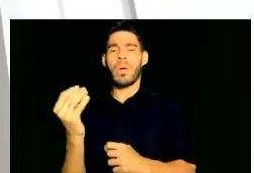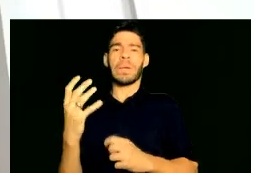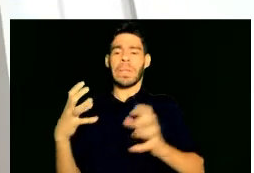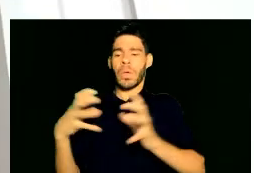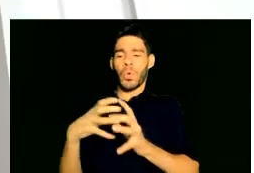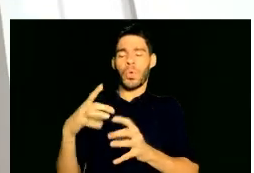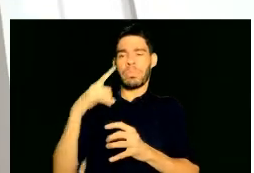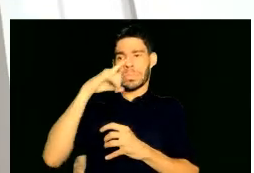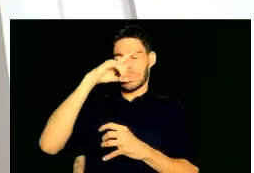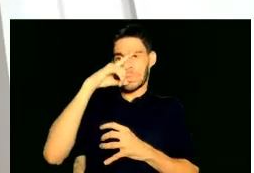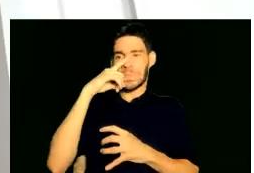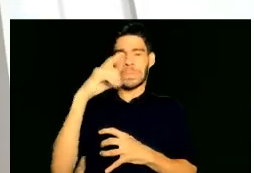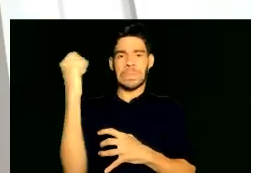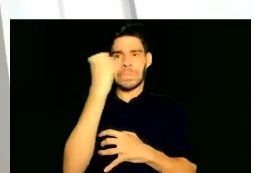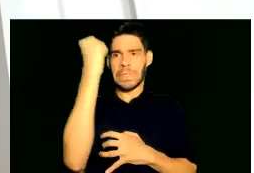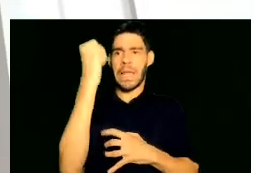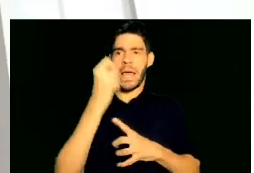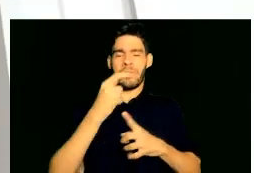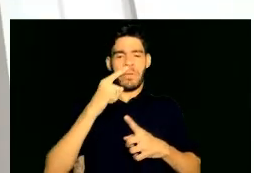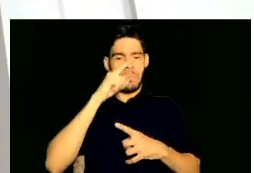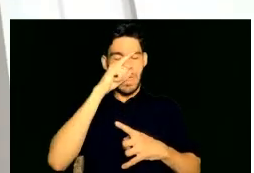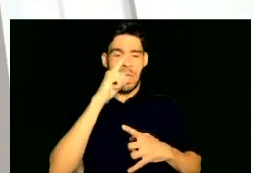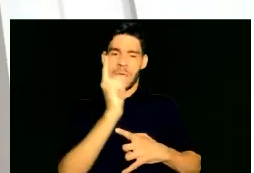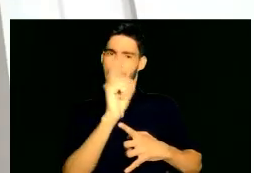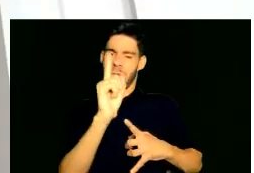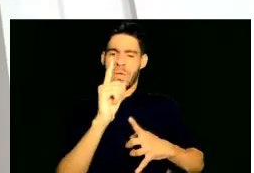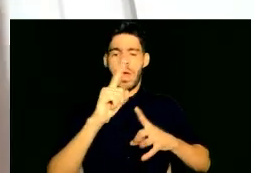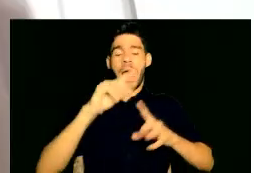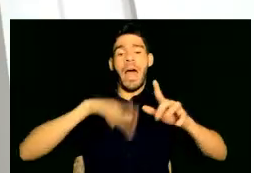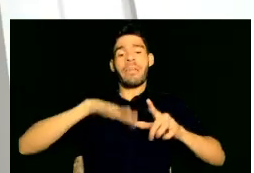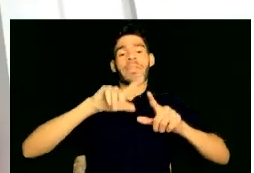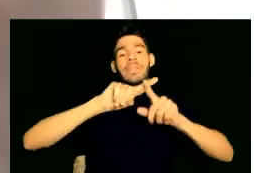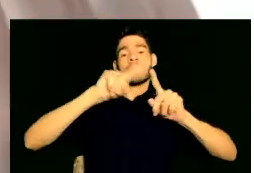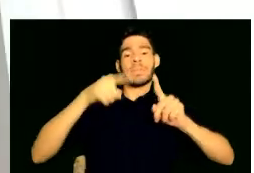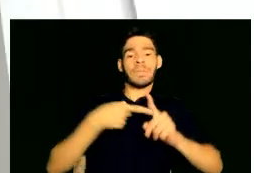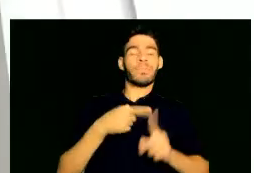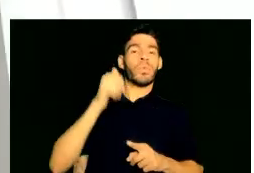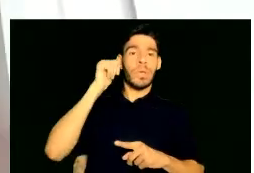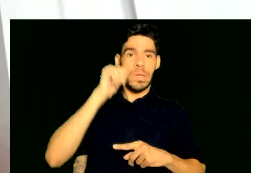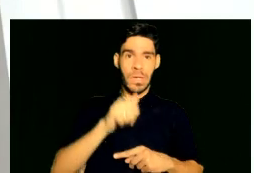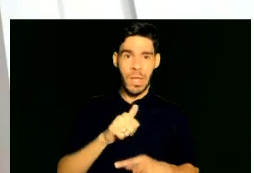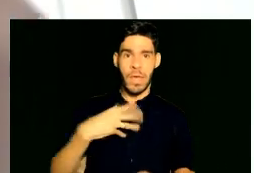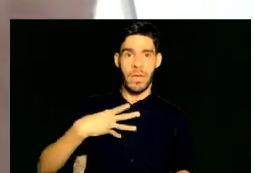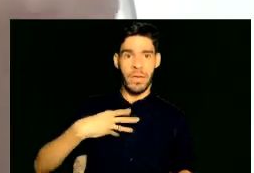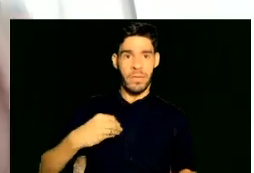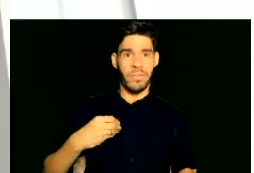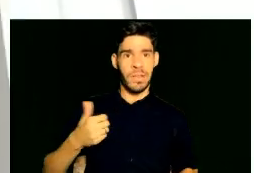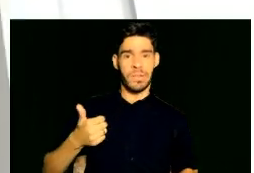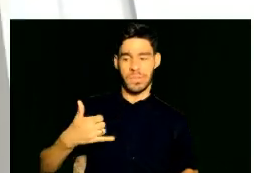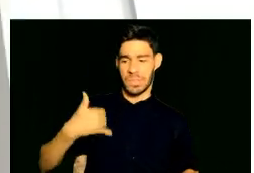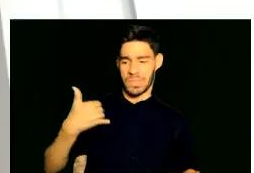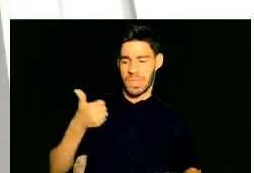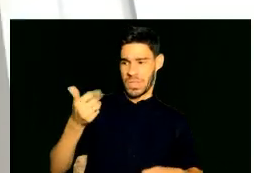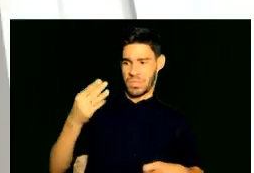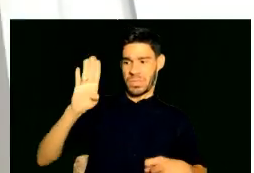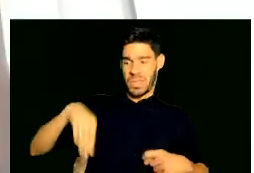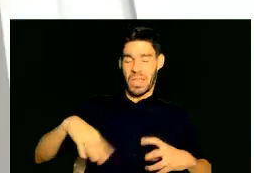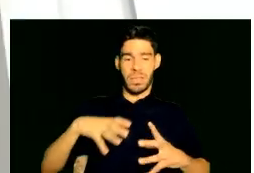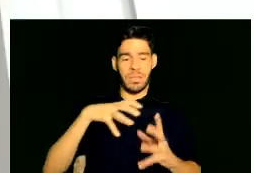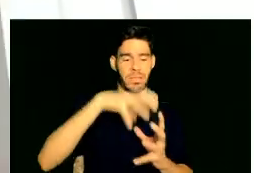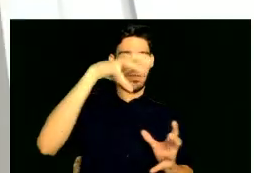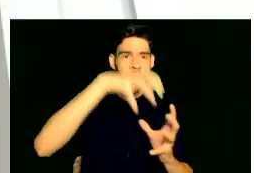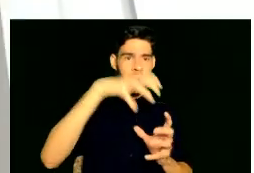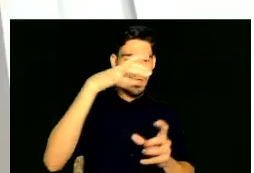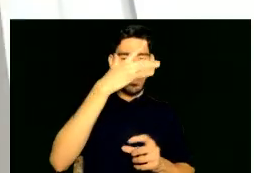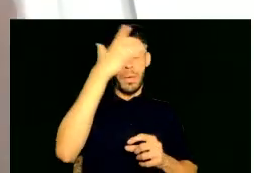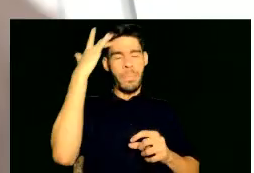grupos de risco, sem terem cometido crimes com violência ou grave ameaça, muitas vezes mulheres, grávidas, com filhos menores de 13 anos,